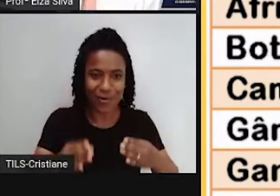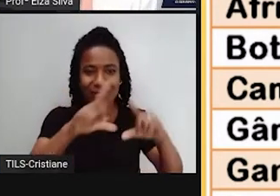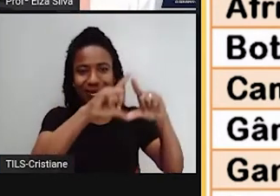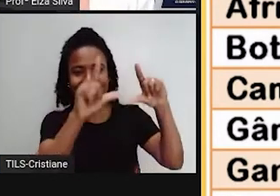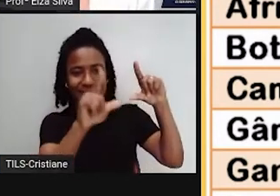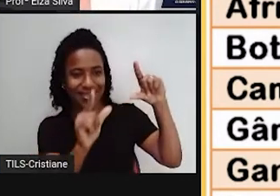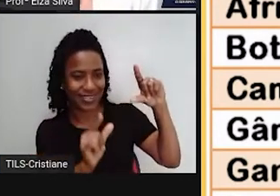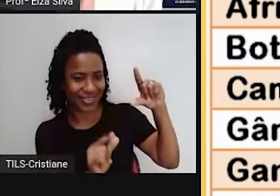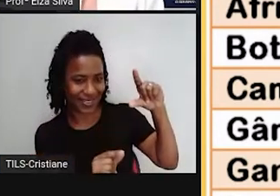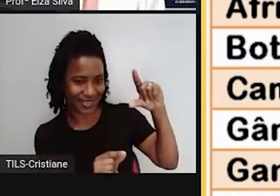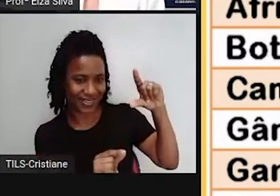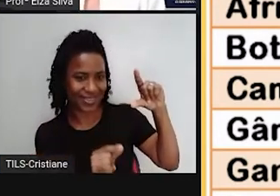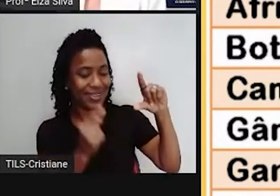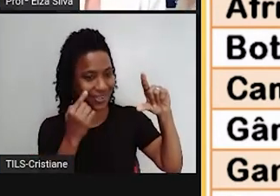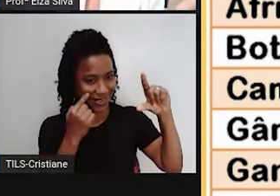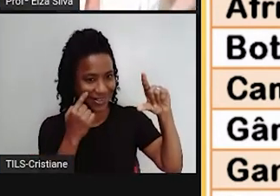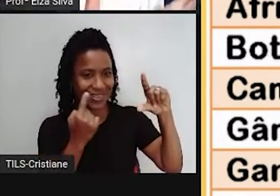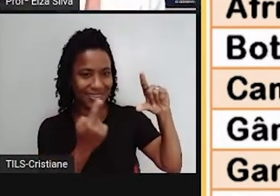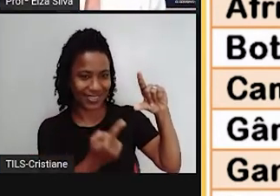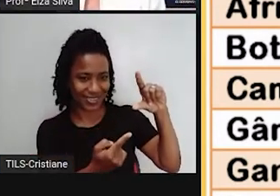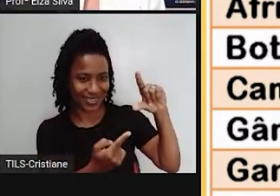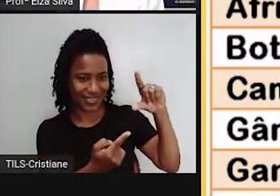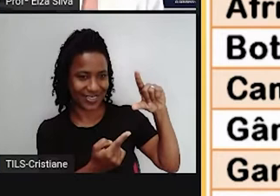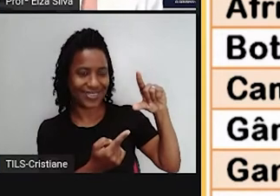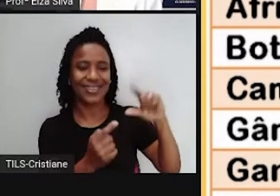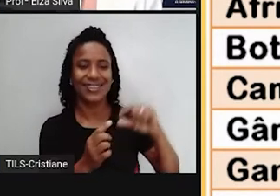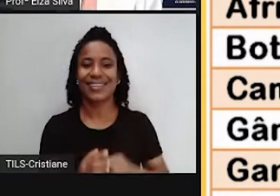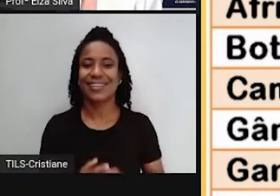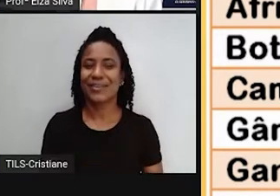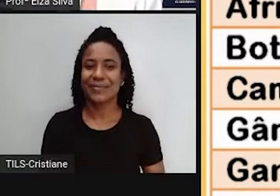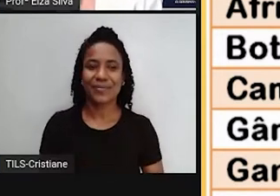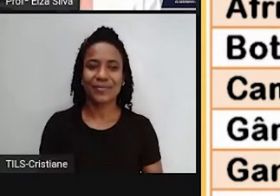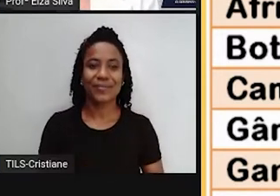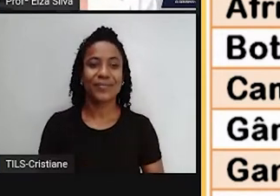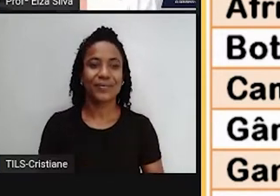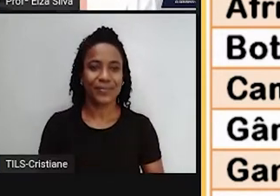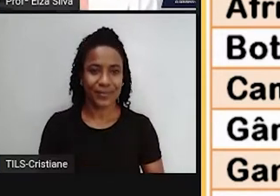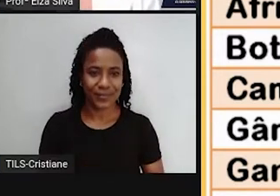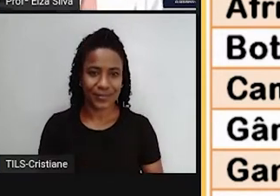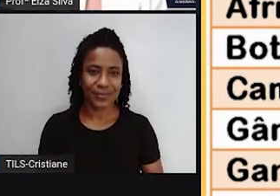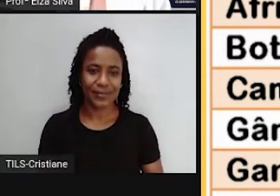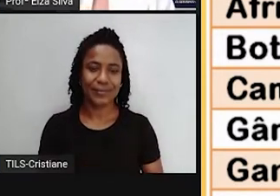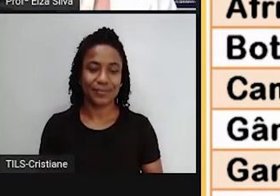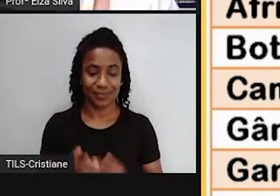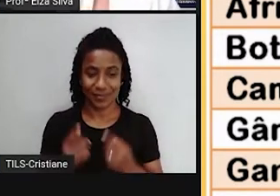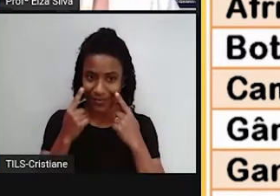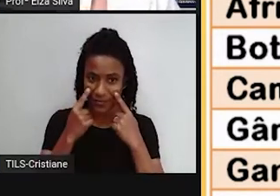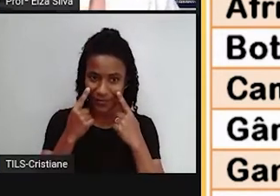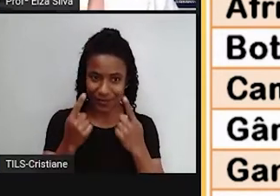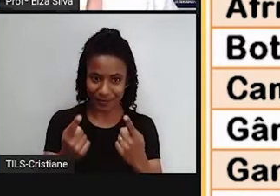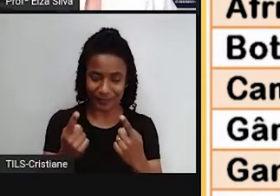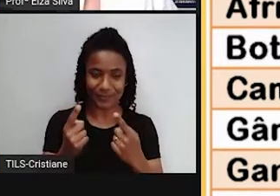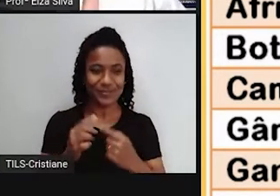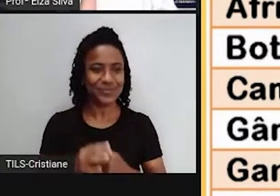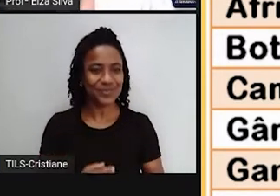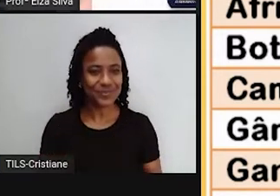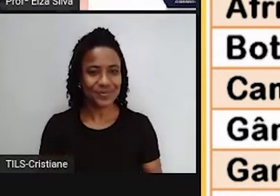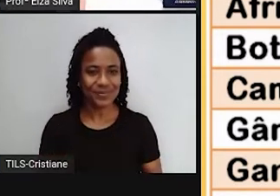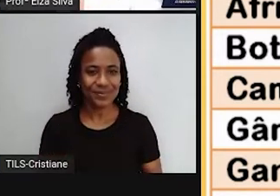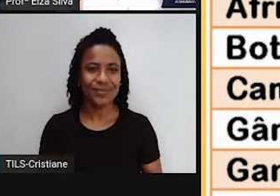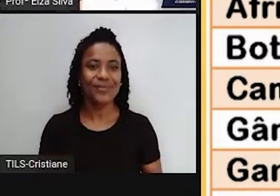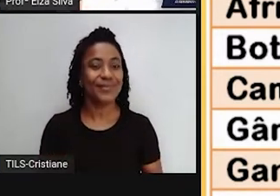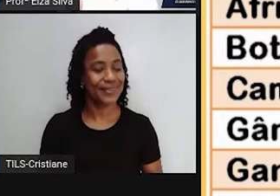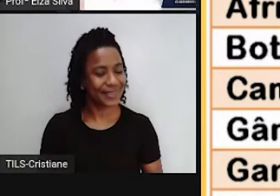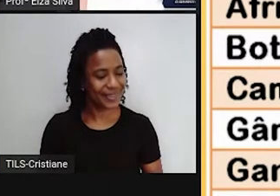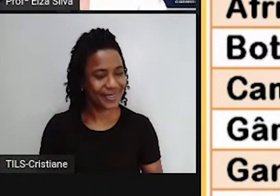como língua oficial, que estão localizados na África. Ok? Let's go. Vejamos